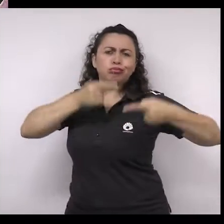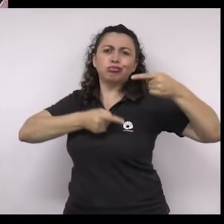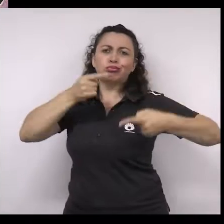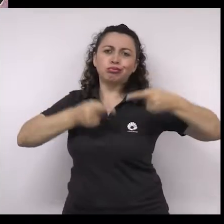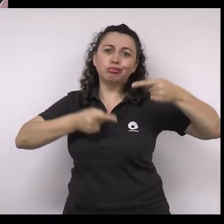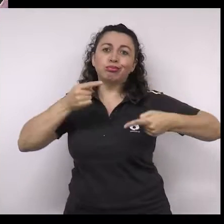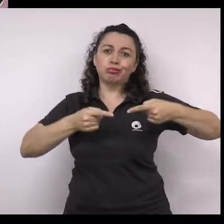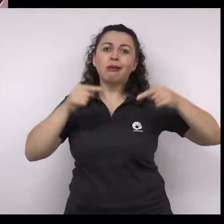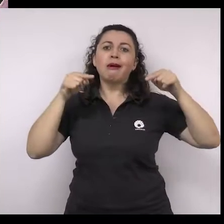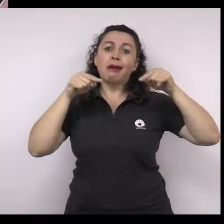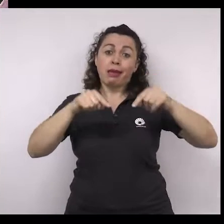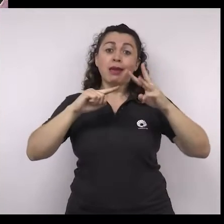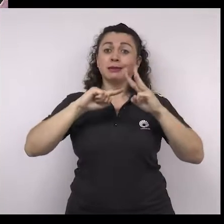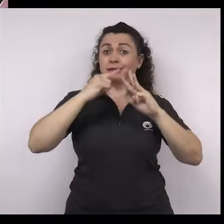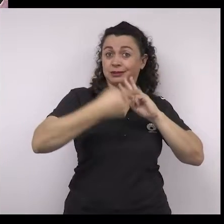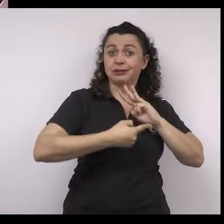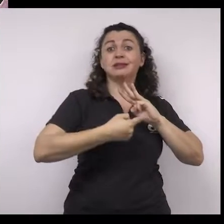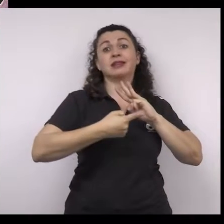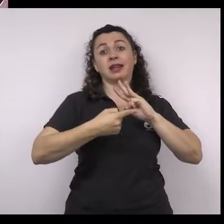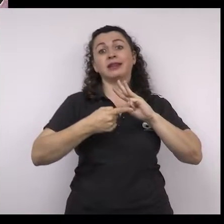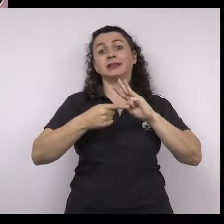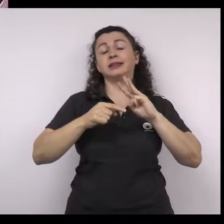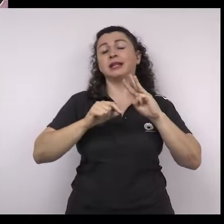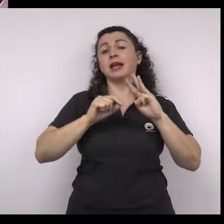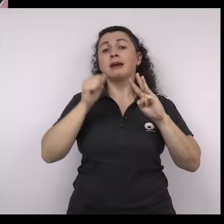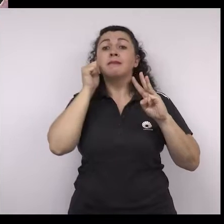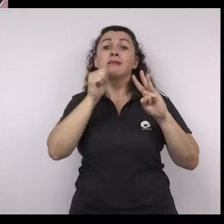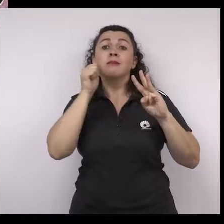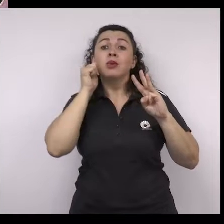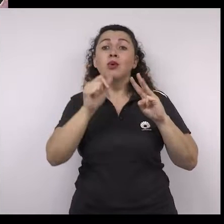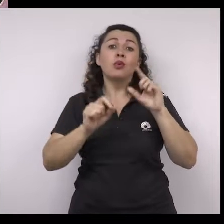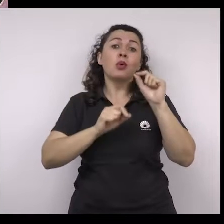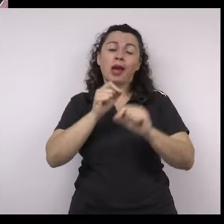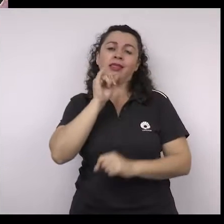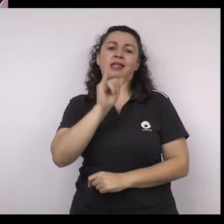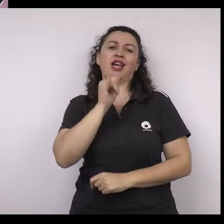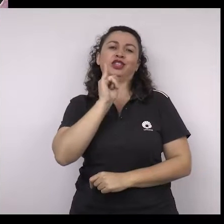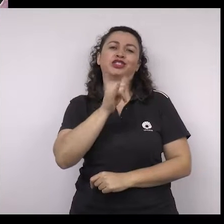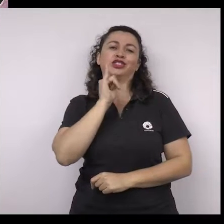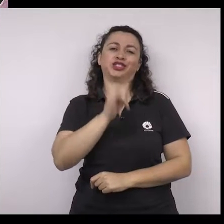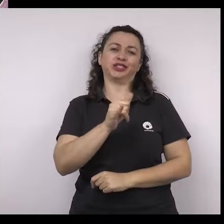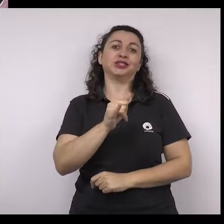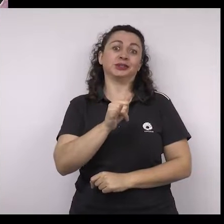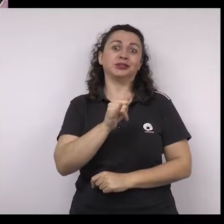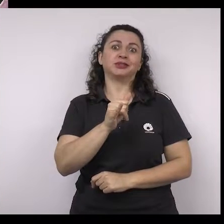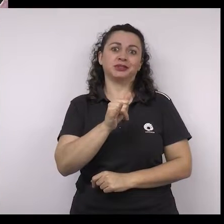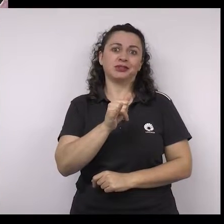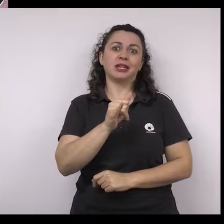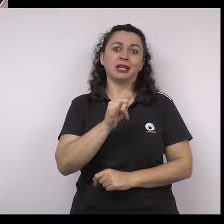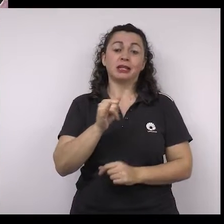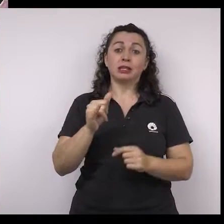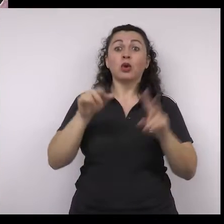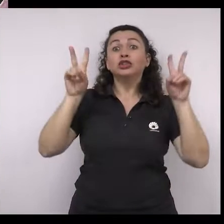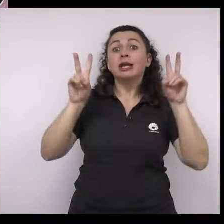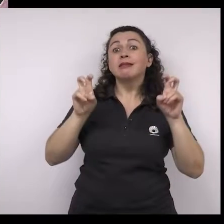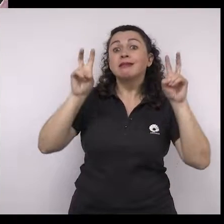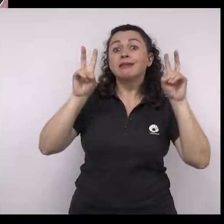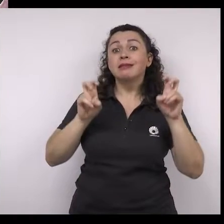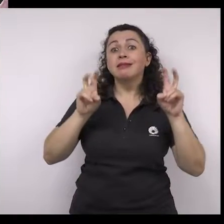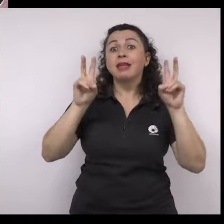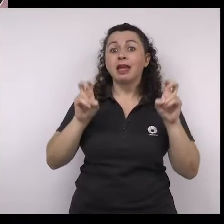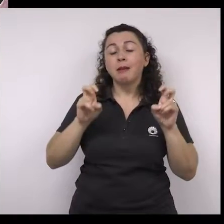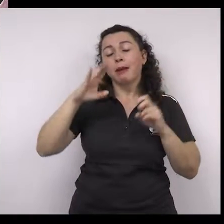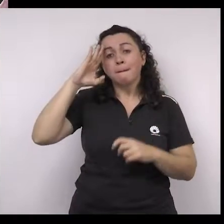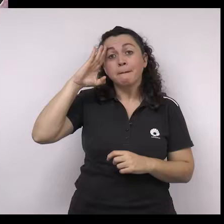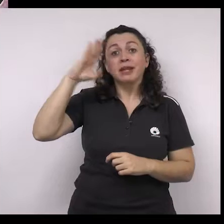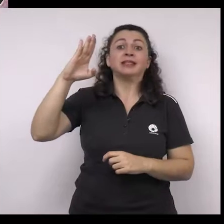conversando. Esse seria o núcleo dramático em relação de linha narrativa. E pelo menos isso que eu entendo. O núcleo temático aí seria o